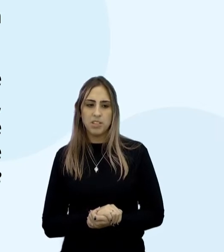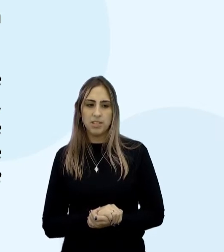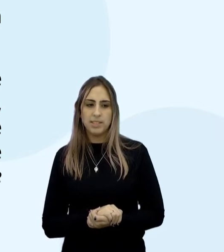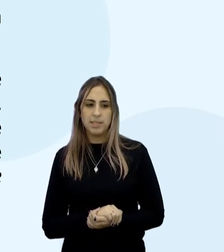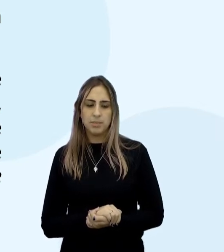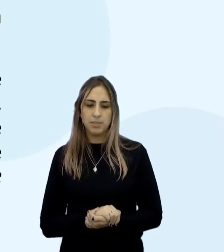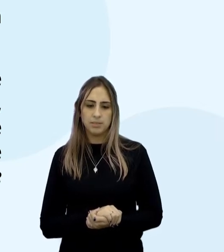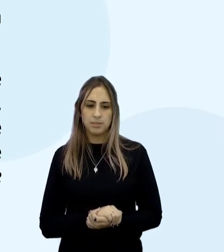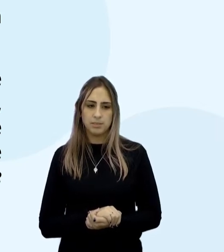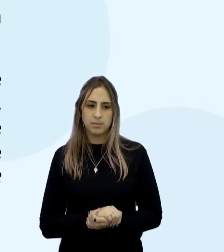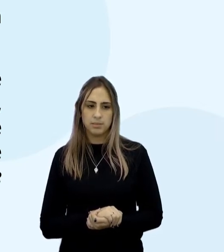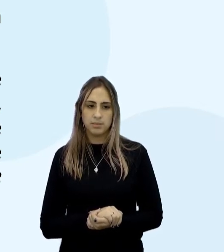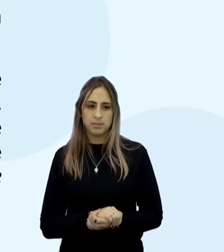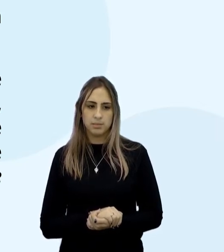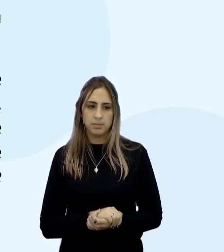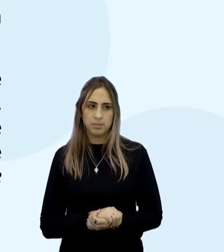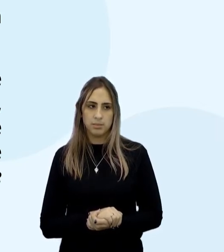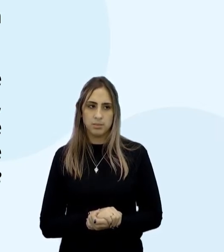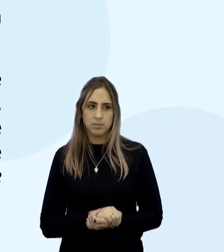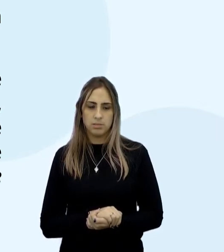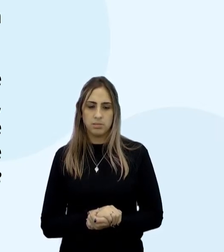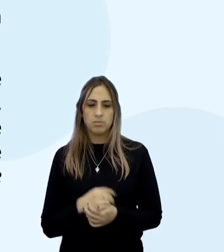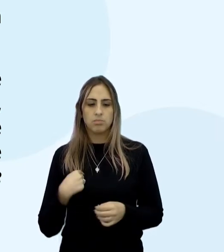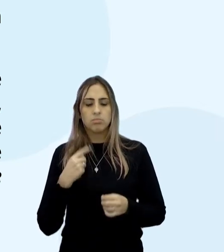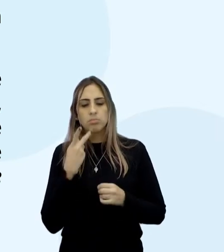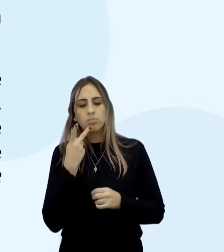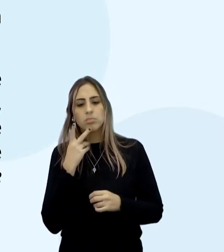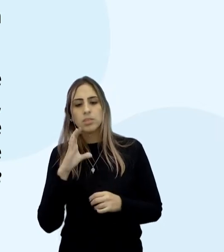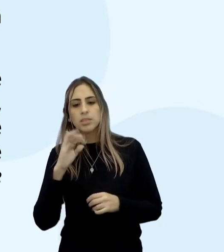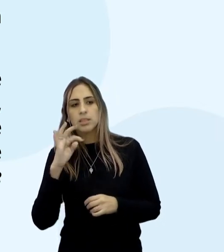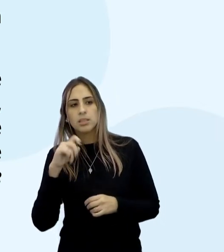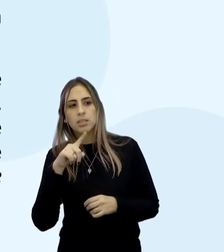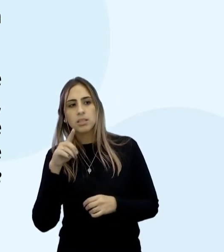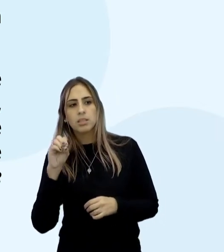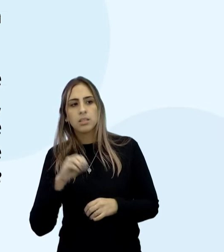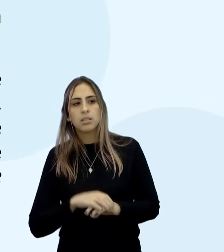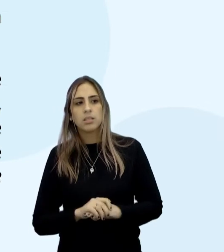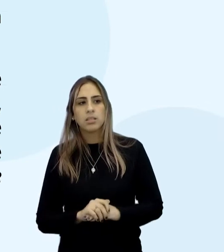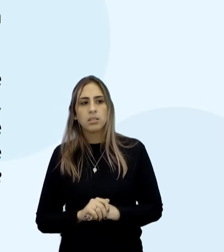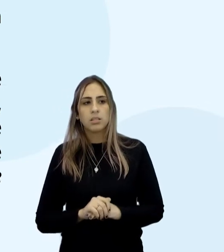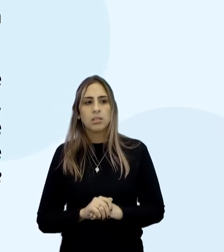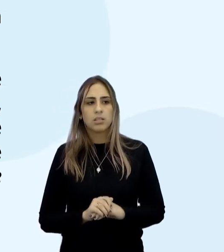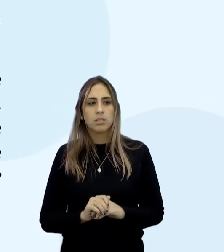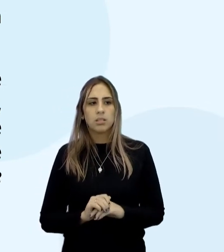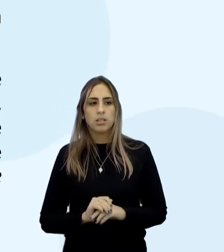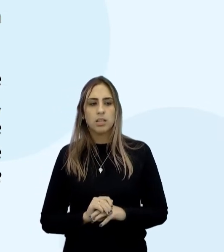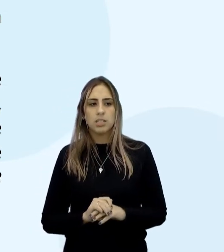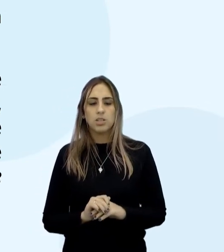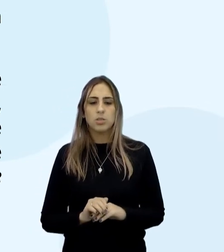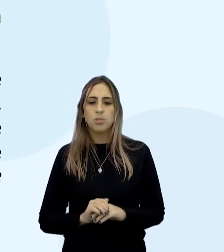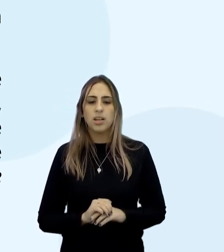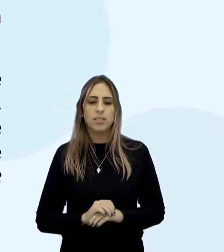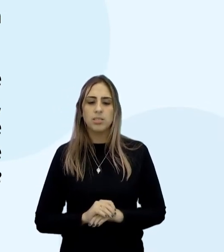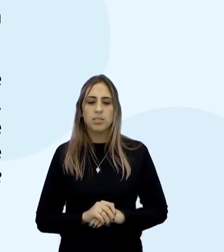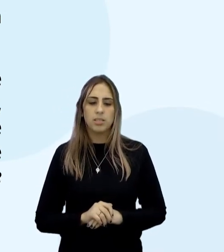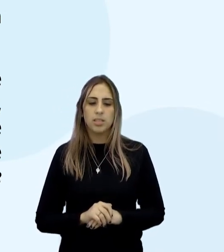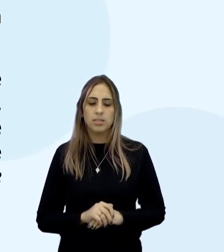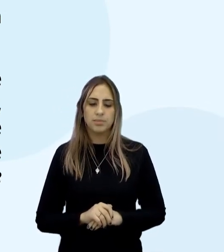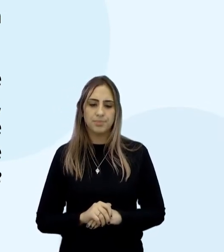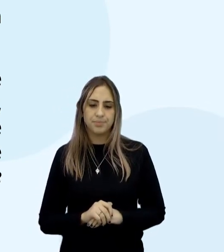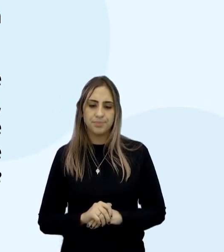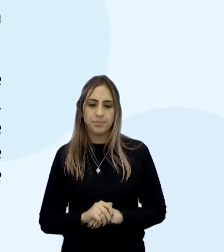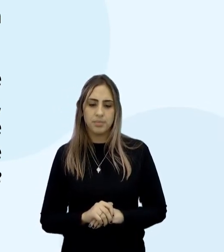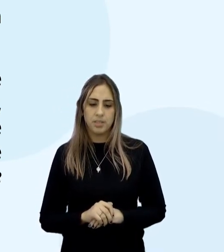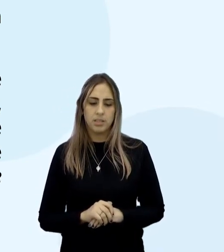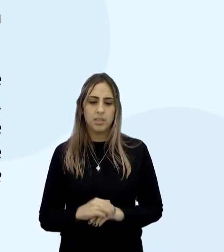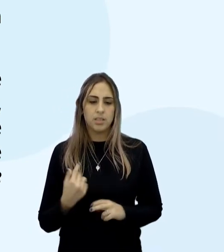preservação de face, isso. Sim. Né? Quando eu coloco a citação direta, eu preservo a minha face. Então, o jornalista